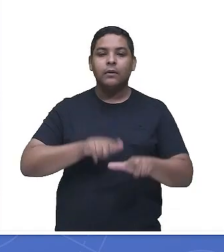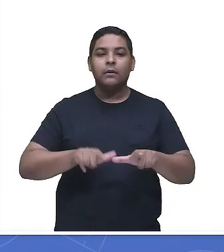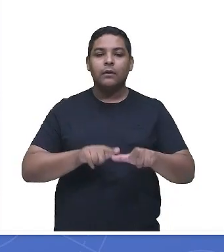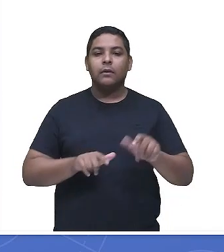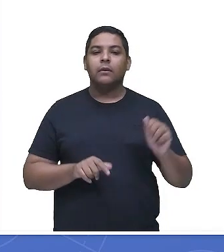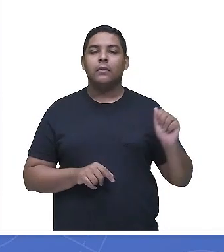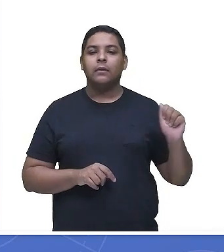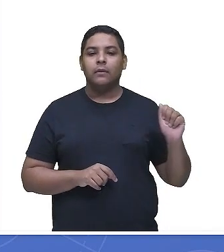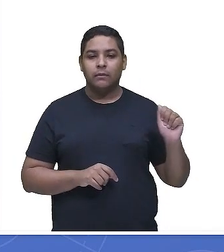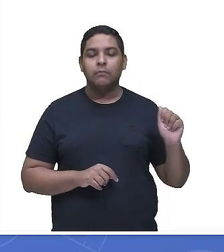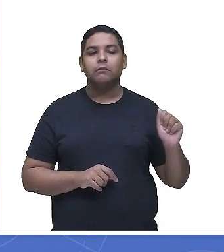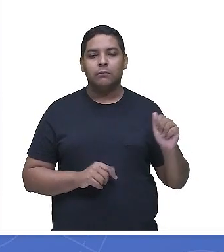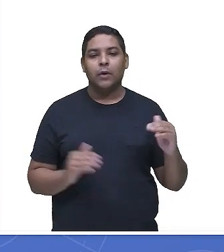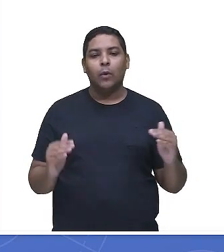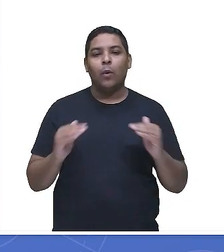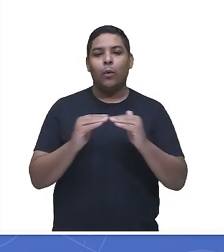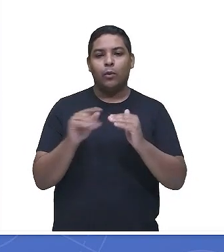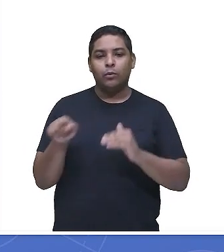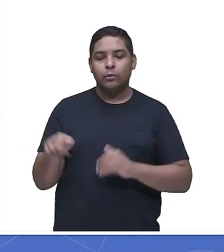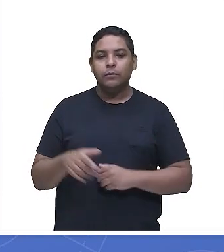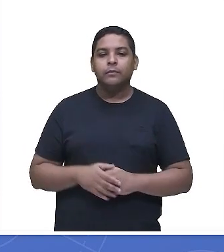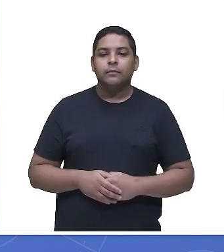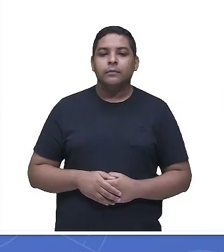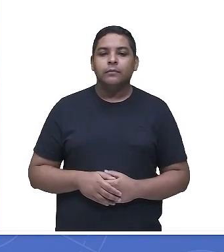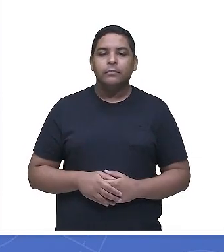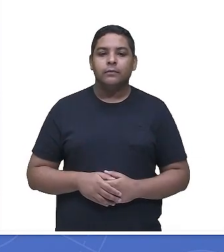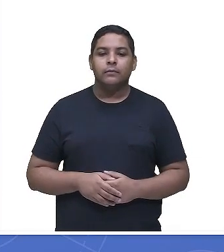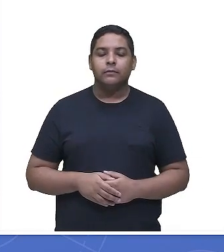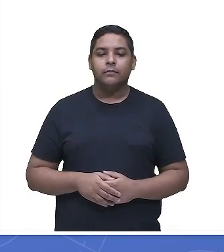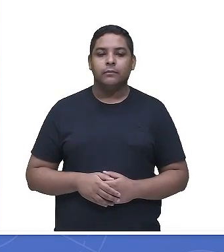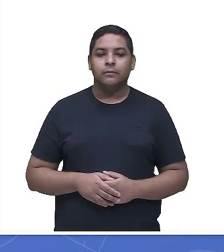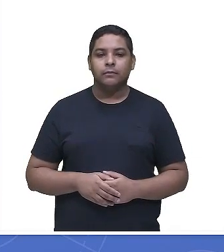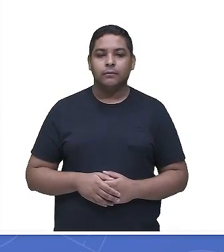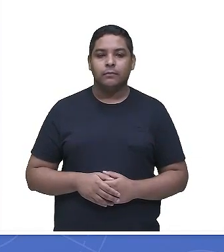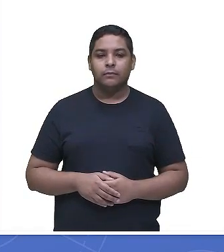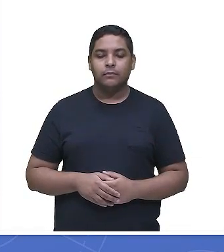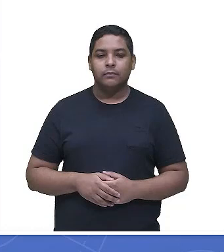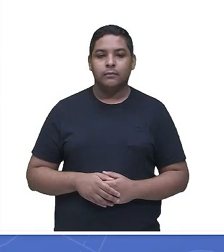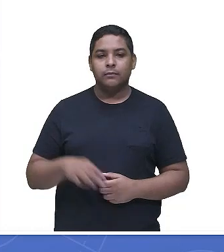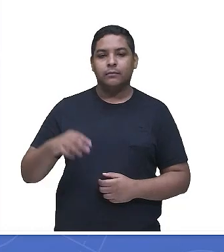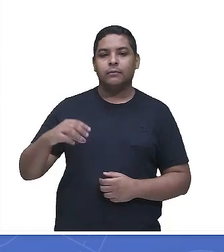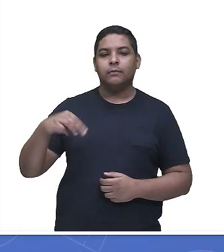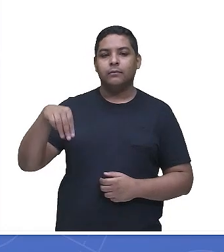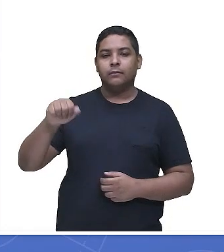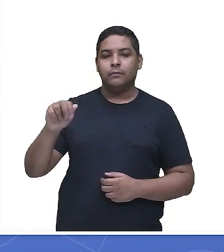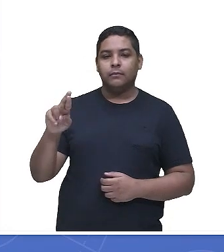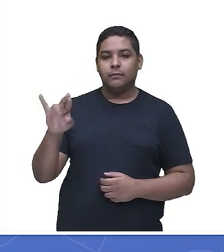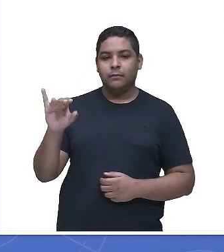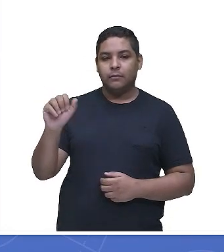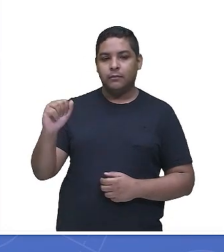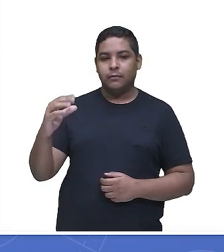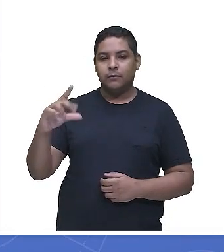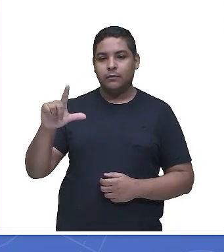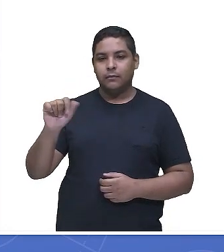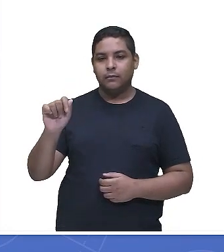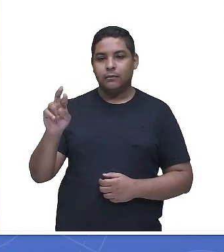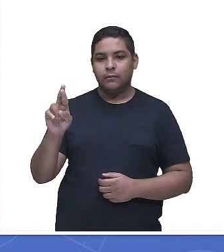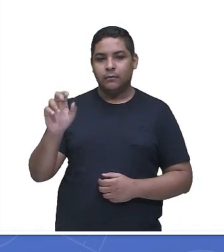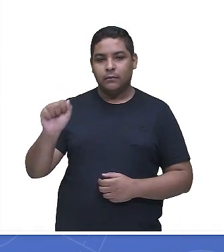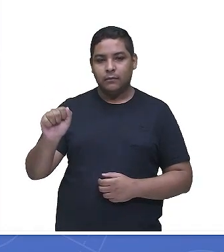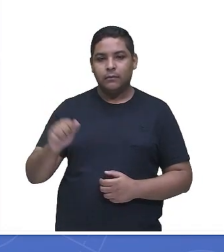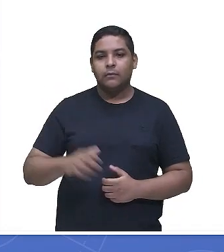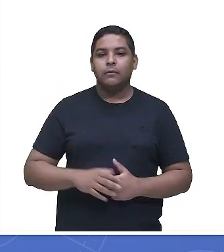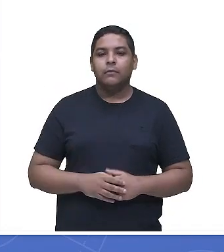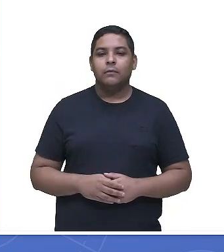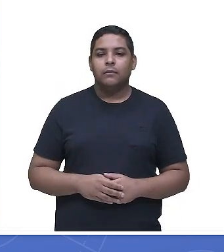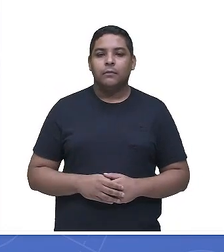concordou, né, com o nosso colega de Careiro da Várzea. Mais alguém? A Maria Clara, lá Dom Pedro II, escola, acho que é o Dom Pedro II